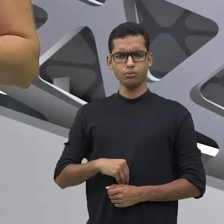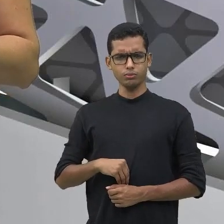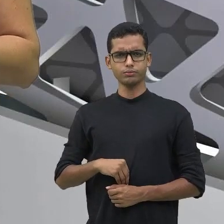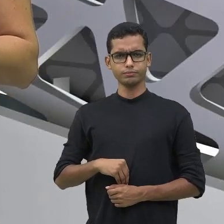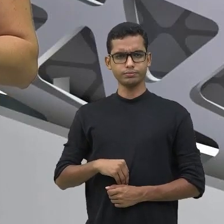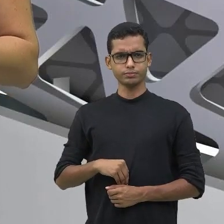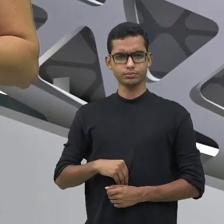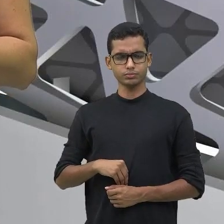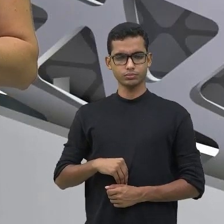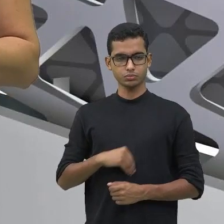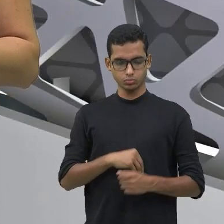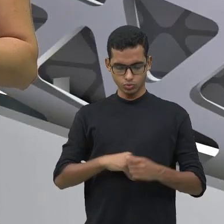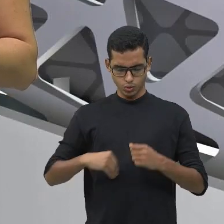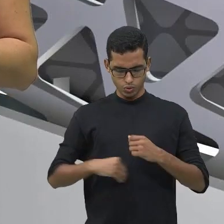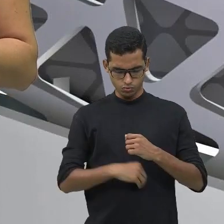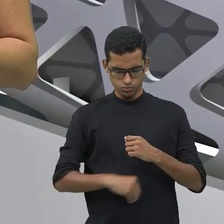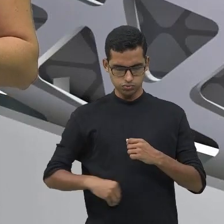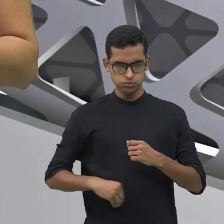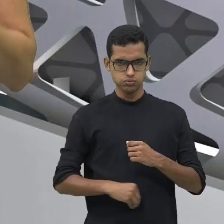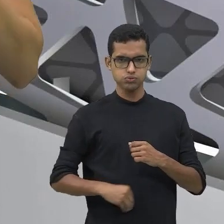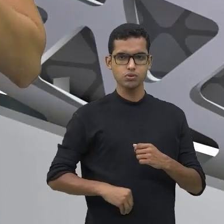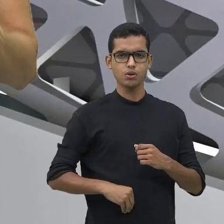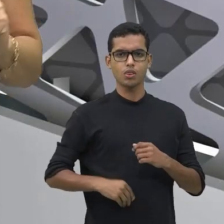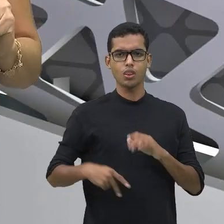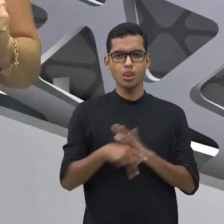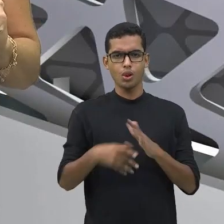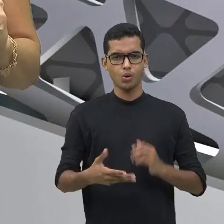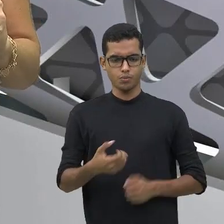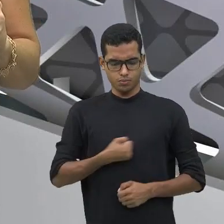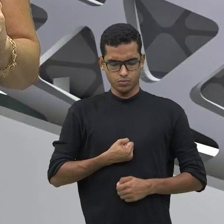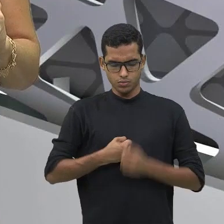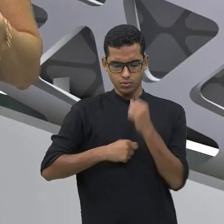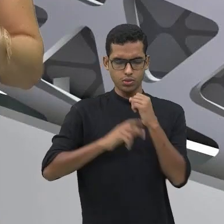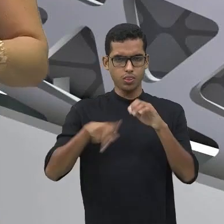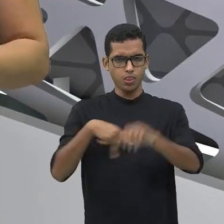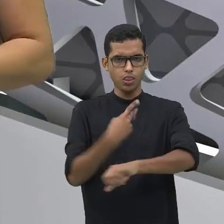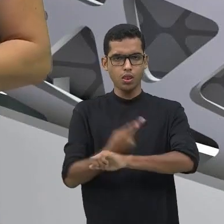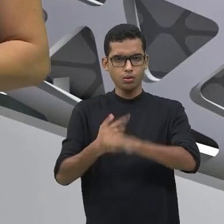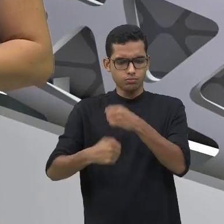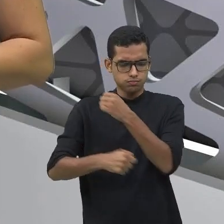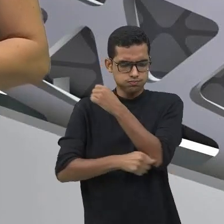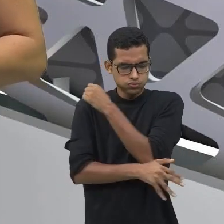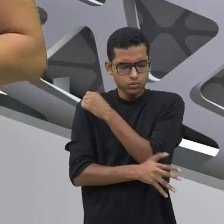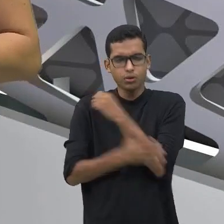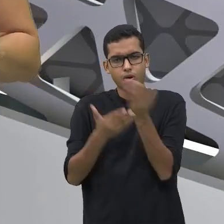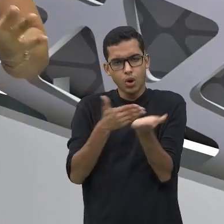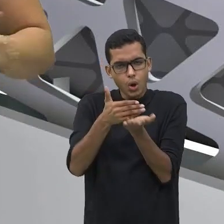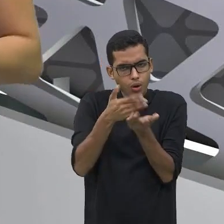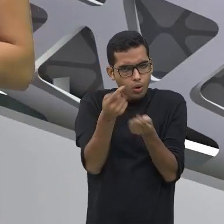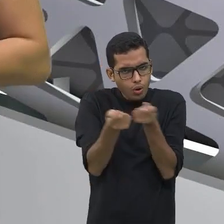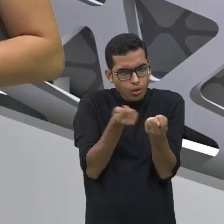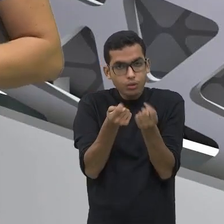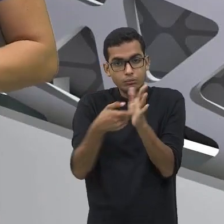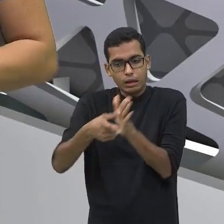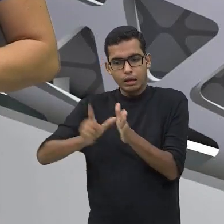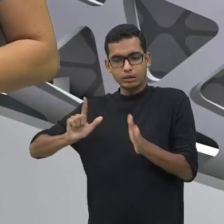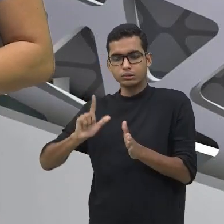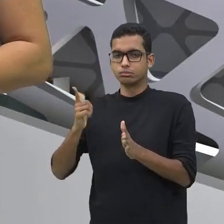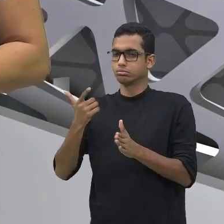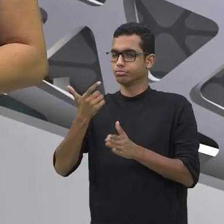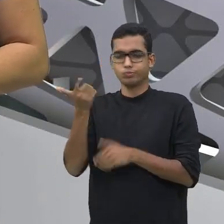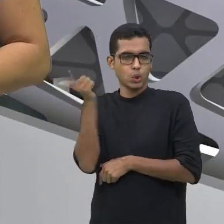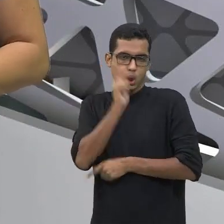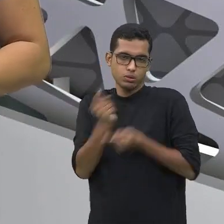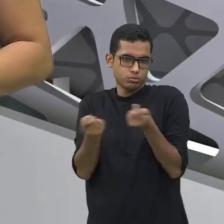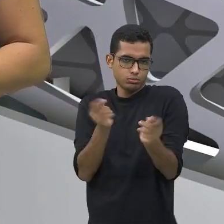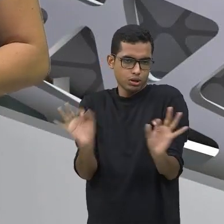até o ânus. Chegou lá no ânus, aí eu começo a controlar, tá bom? Mas até lá, não